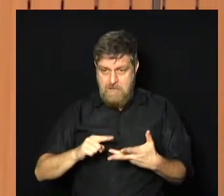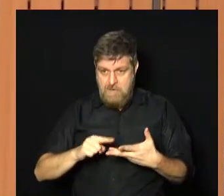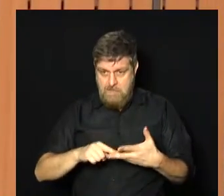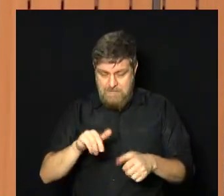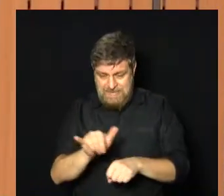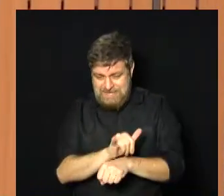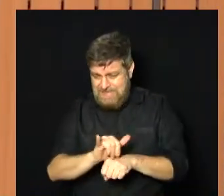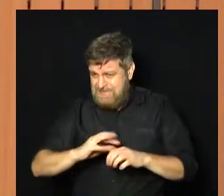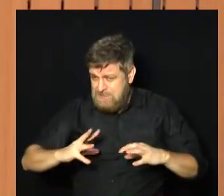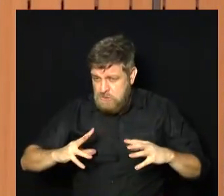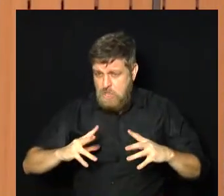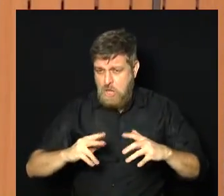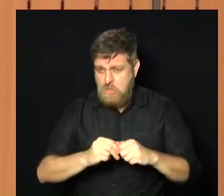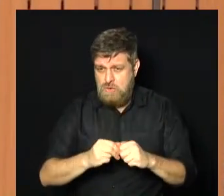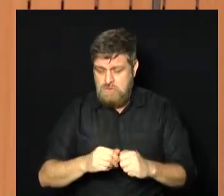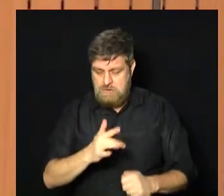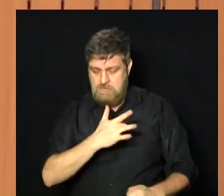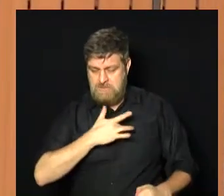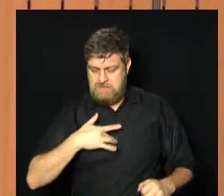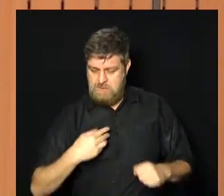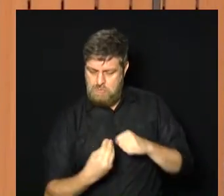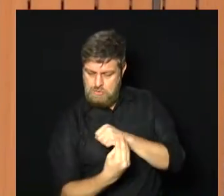medidas preventivas de